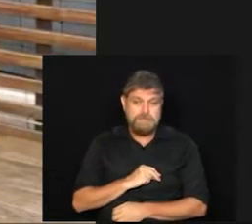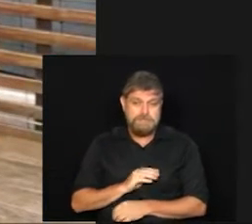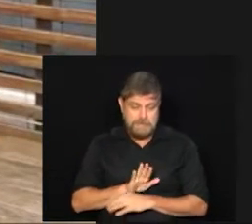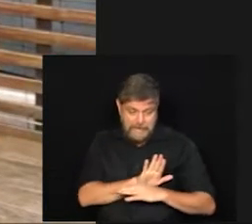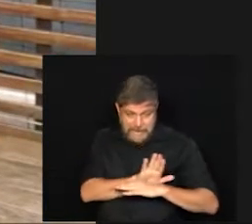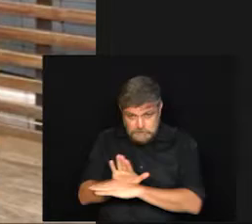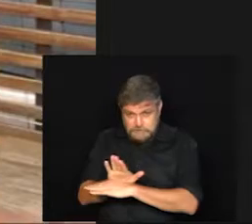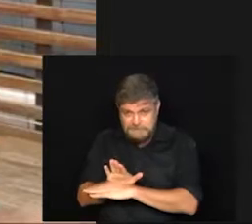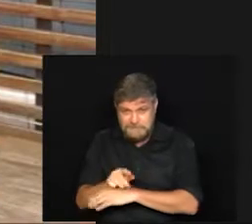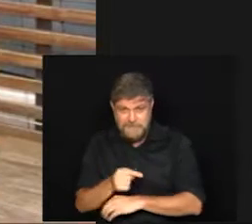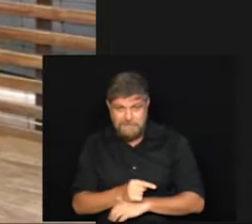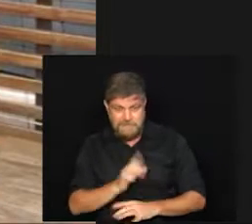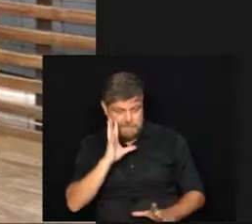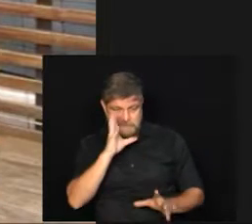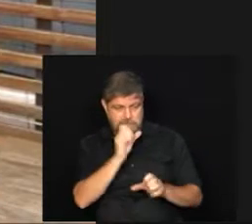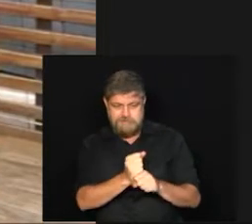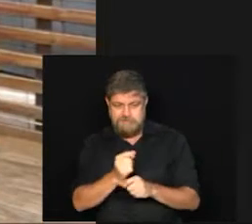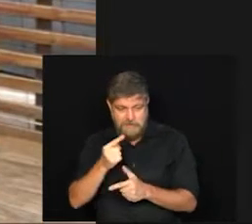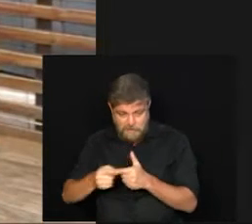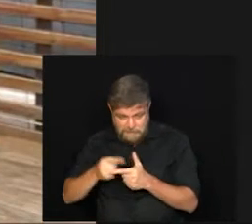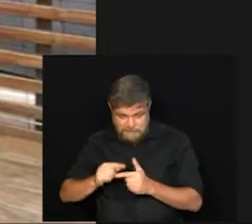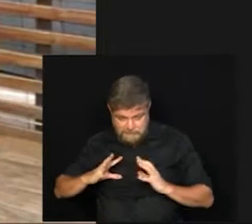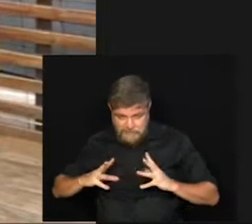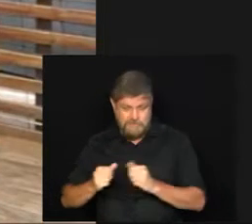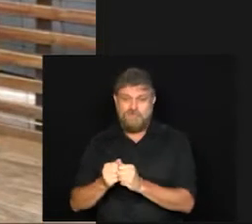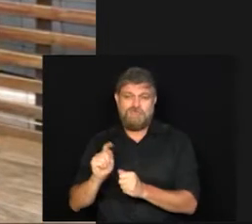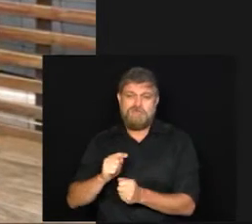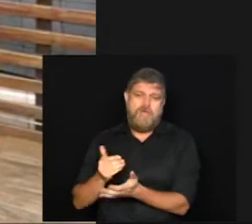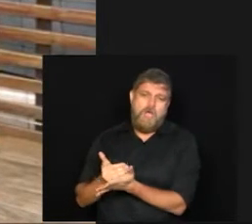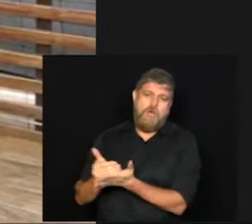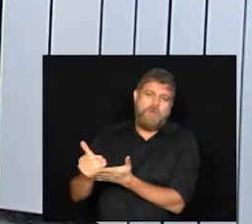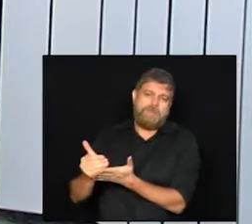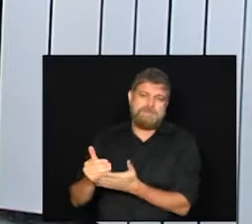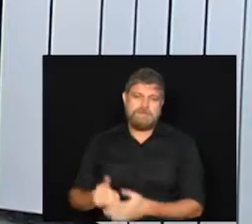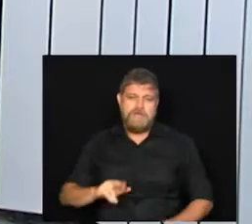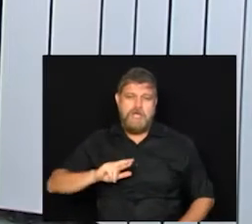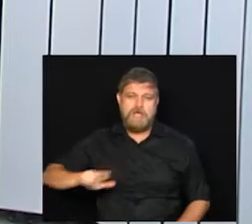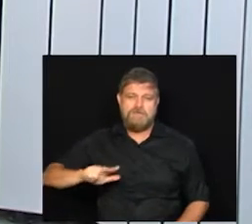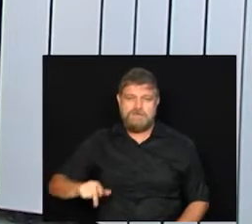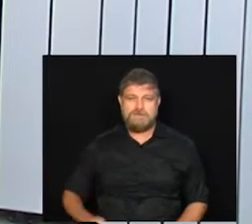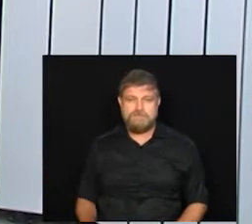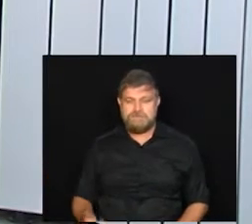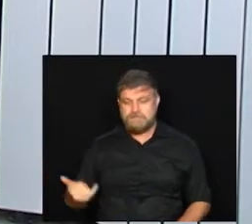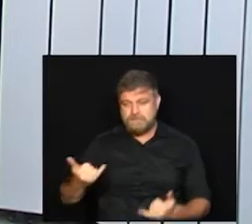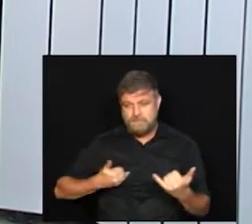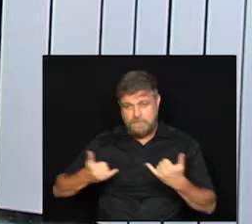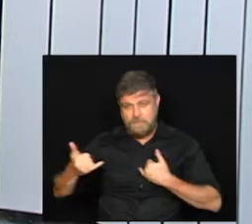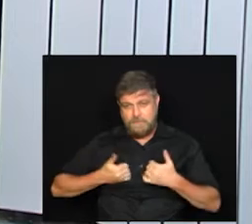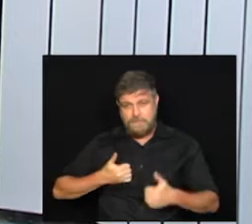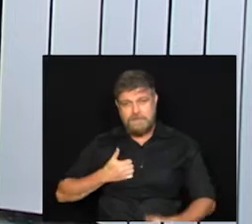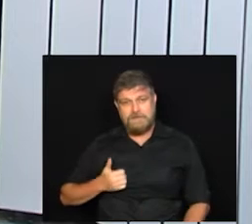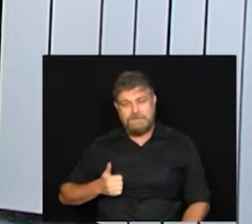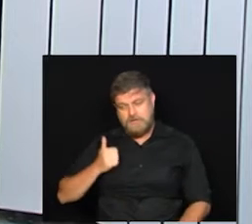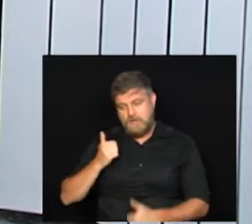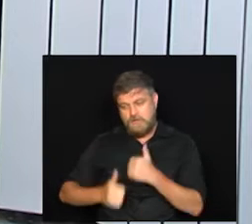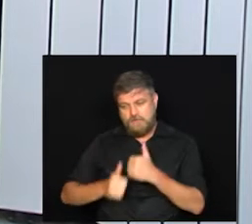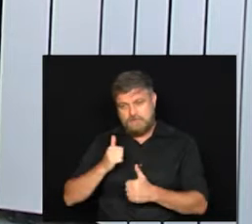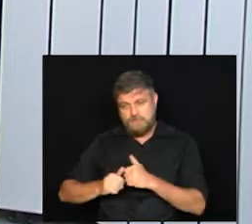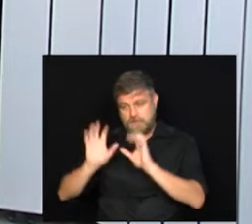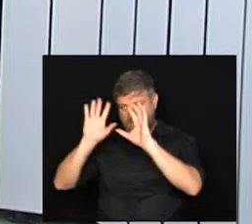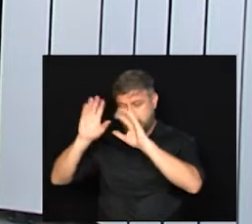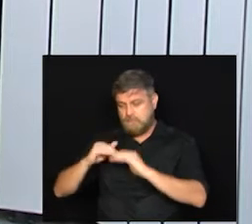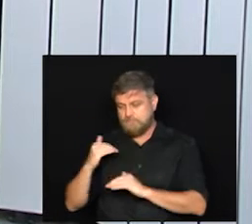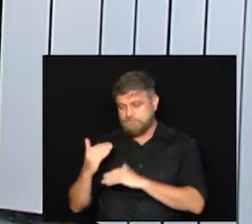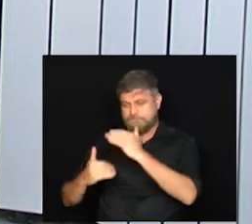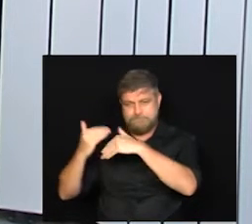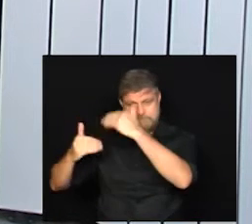ajuda, mas não é a resolução dos problemas para quem está começando. Você disse que o esporte ele tem evoluído bastante.